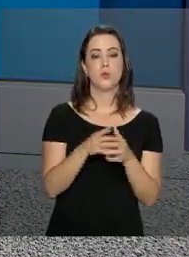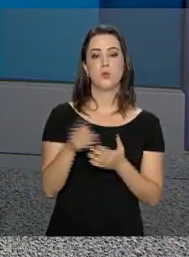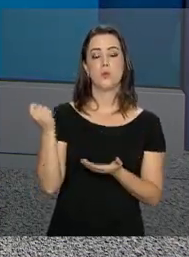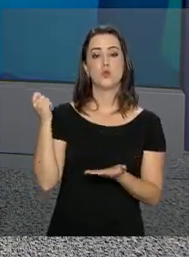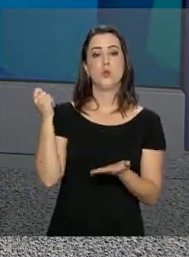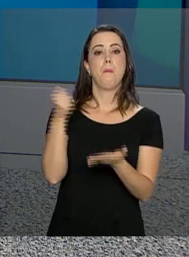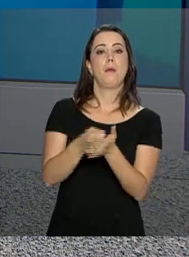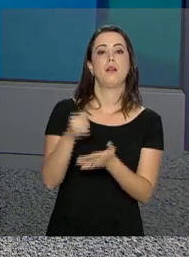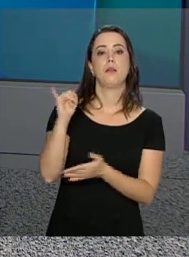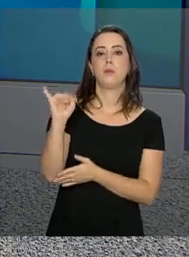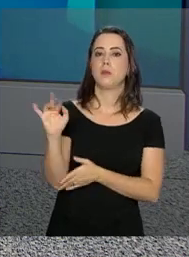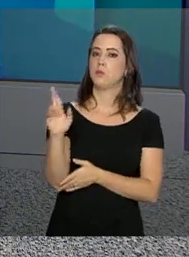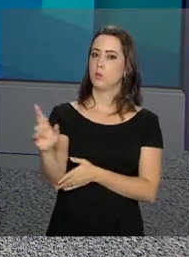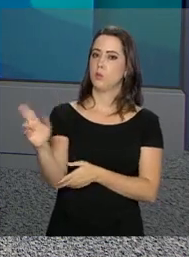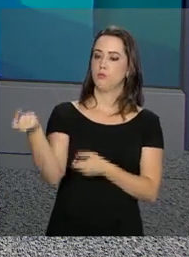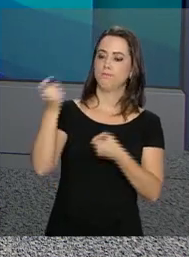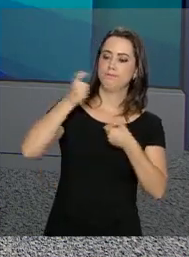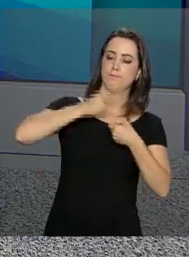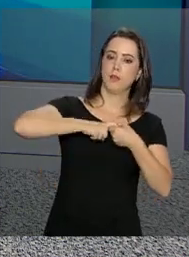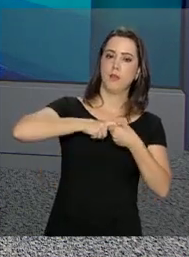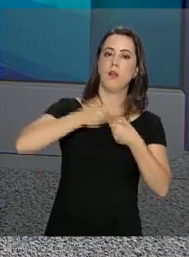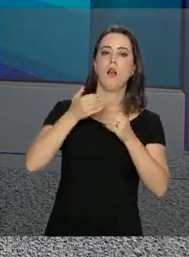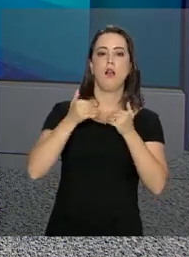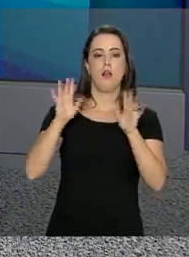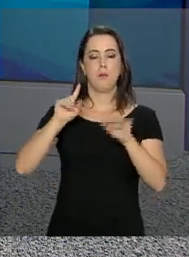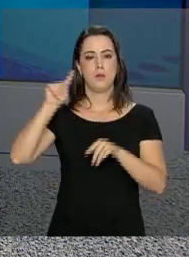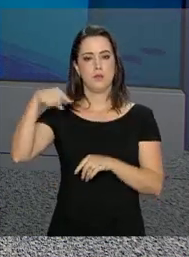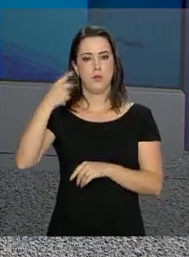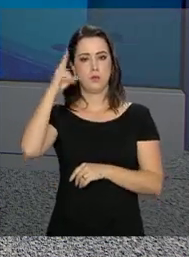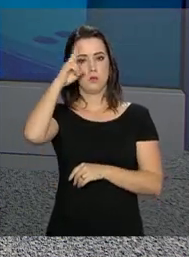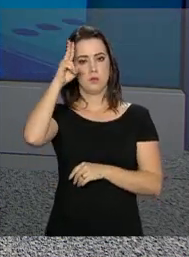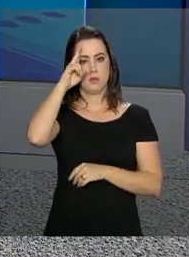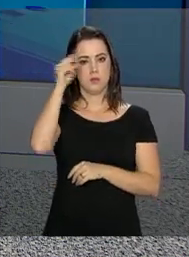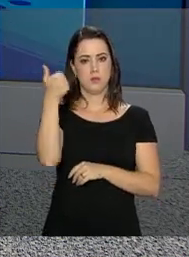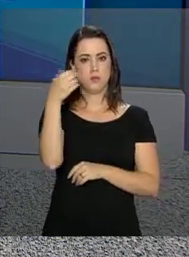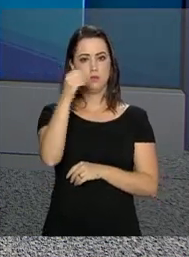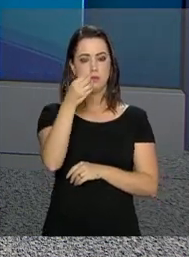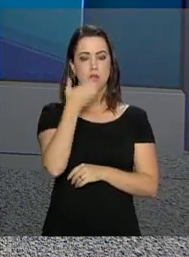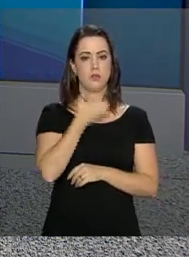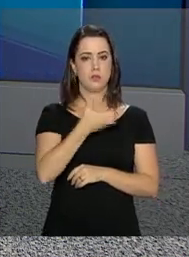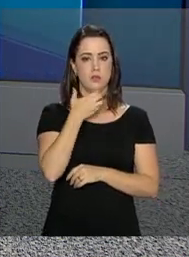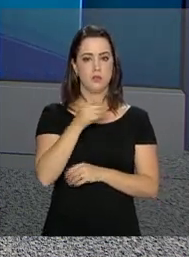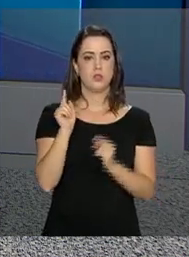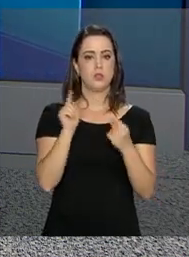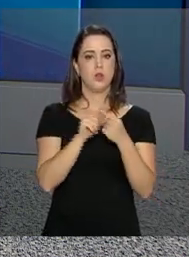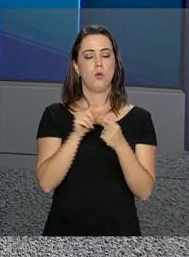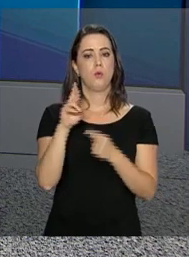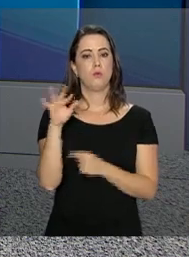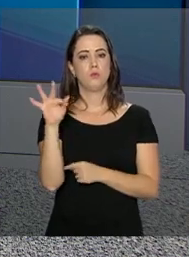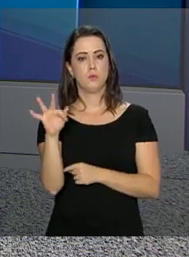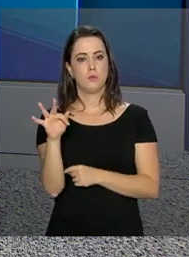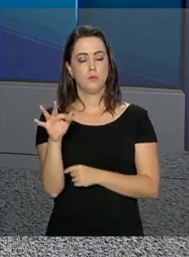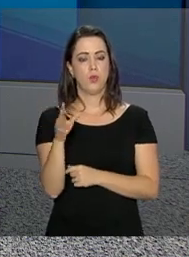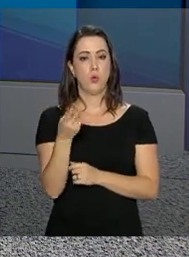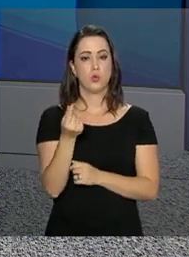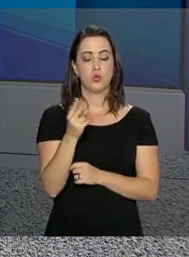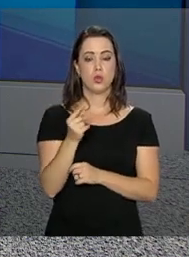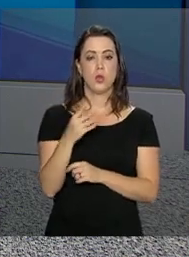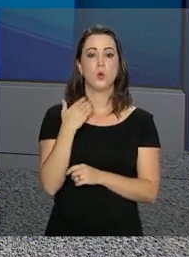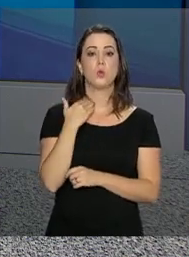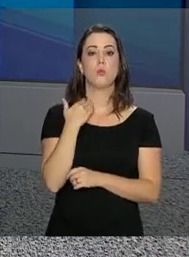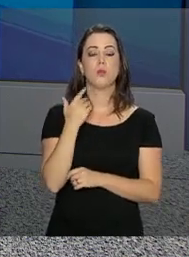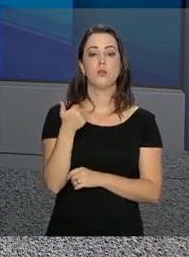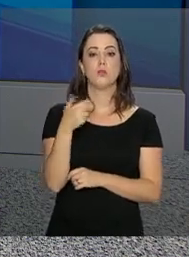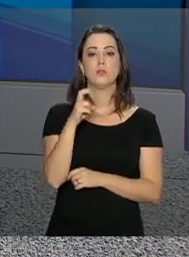restituições do imposto de renda 2018 abre na próxima segunda feira 10 de dezembro de acordo com a receita federal o crédito bancário